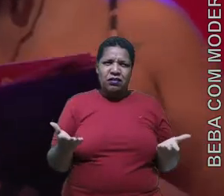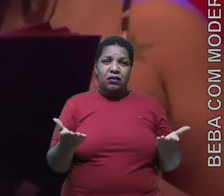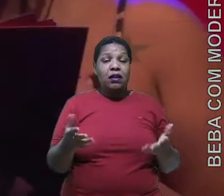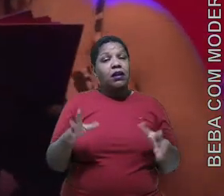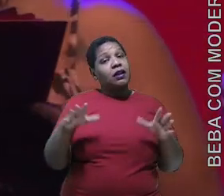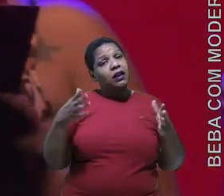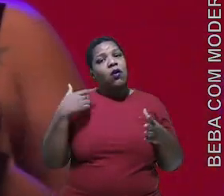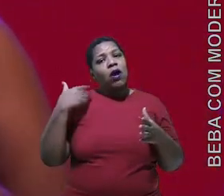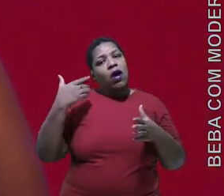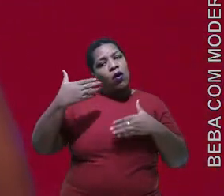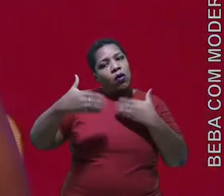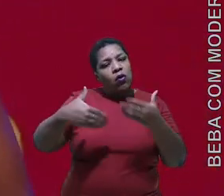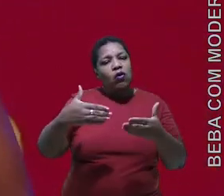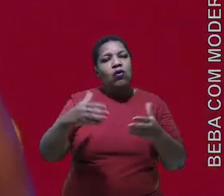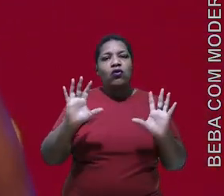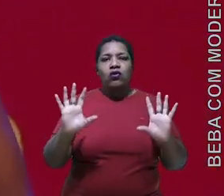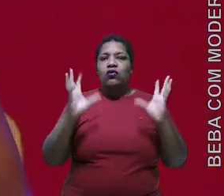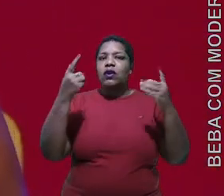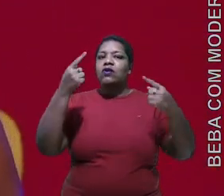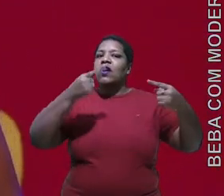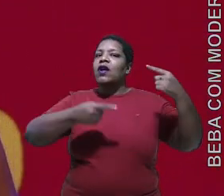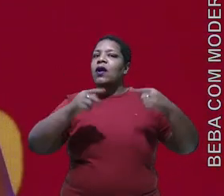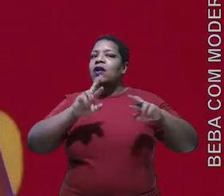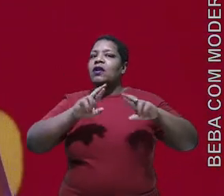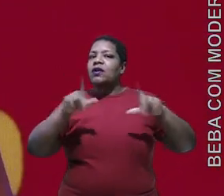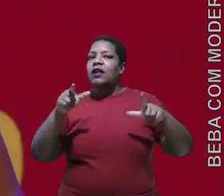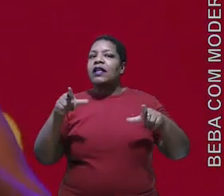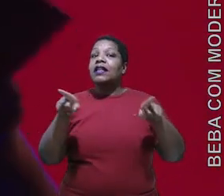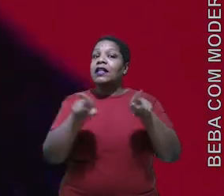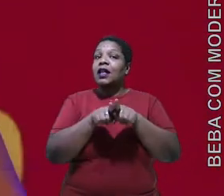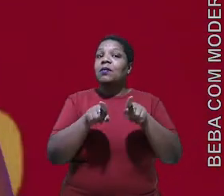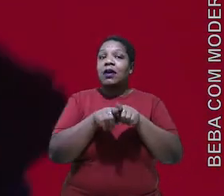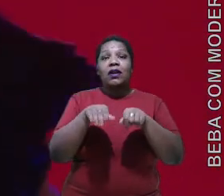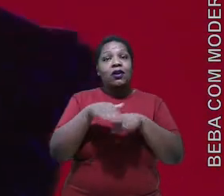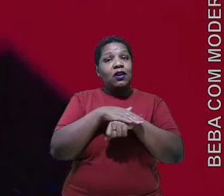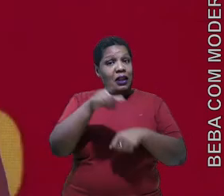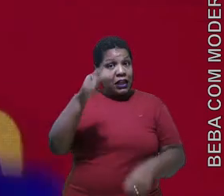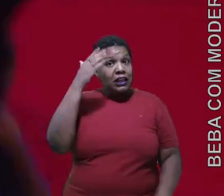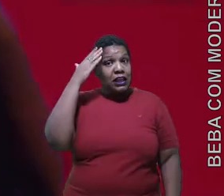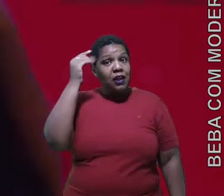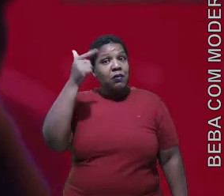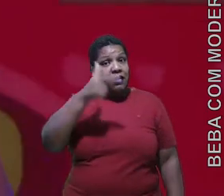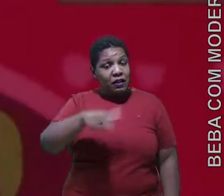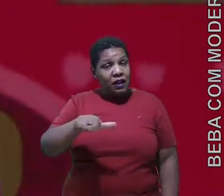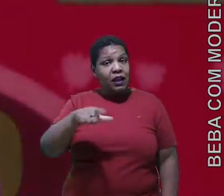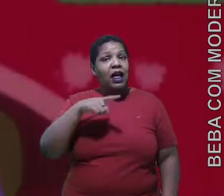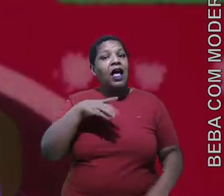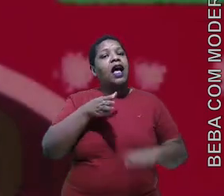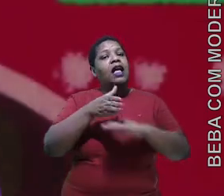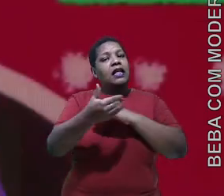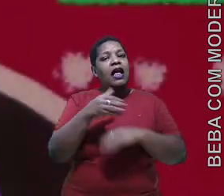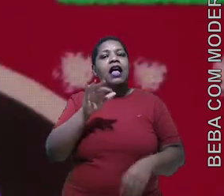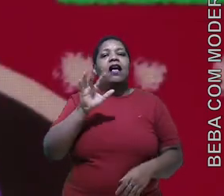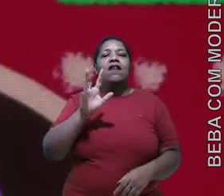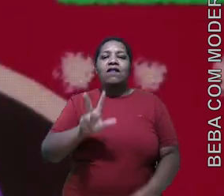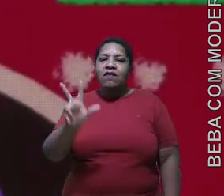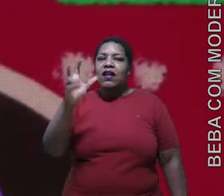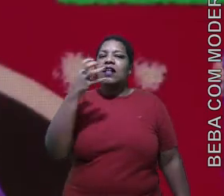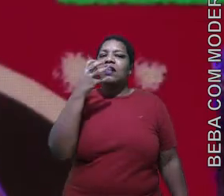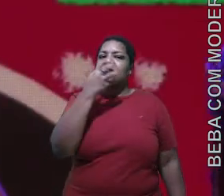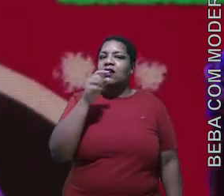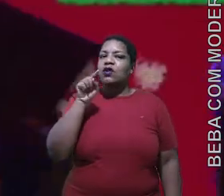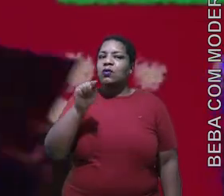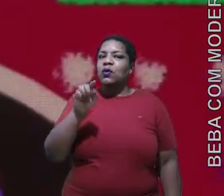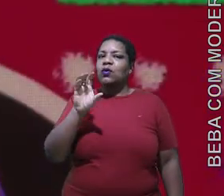então ao longo do festival teremos vários debates e um papo sobre isso para saber mais mais uma vez acesso e favelas altus.com.br